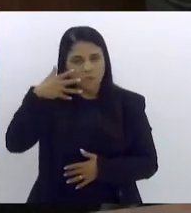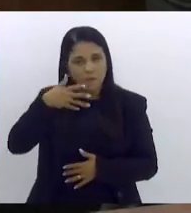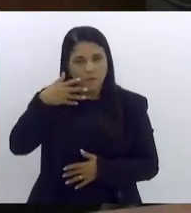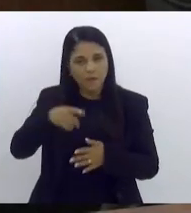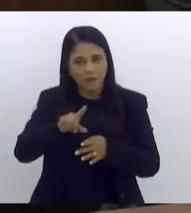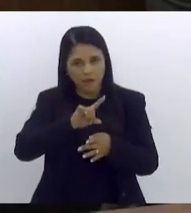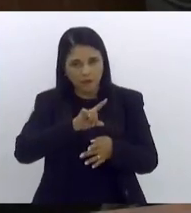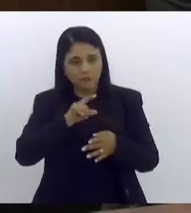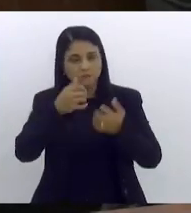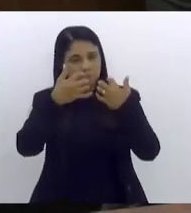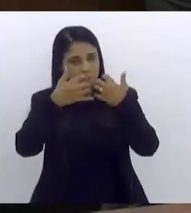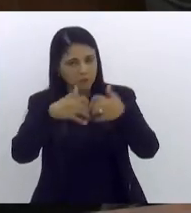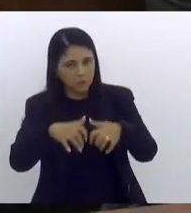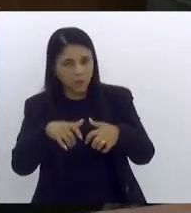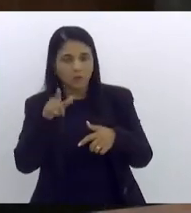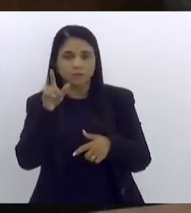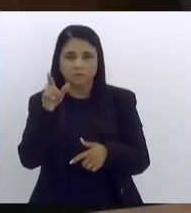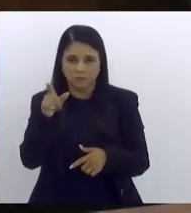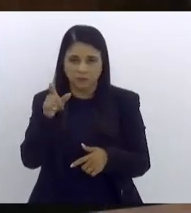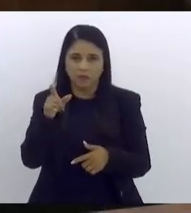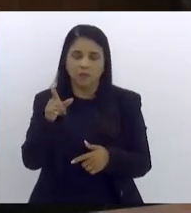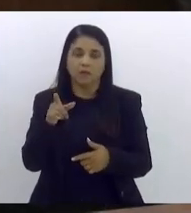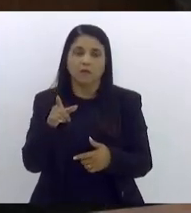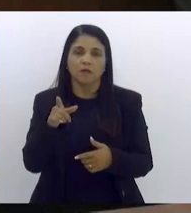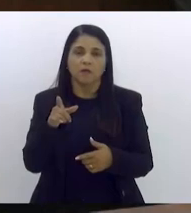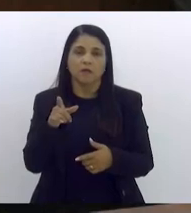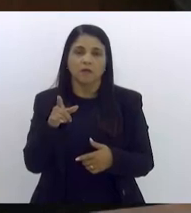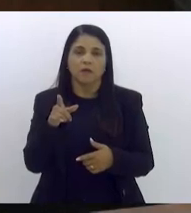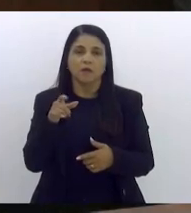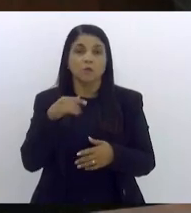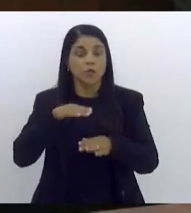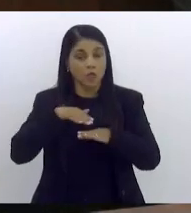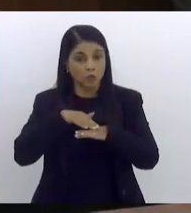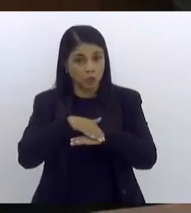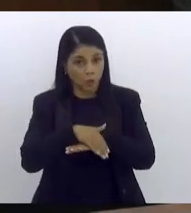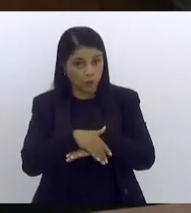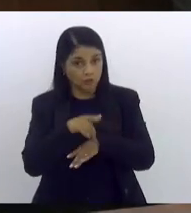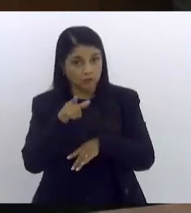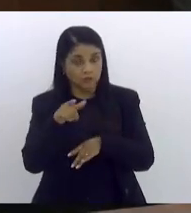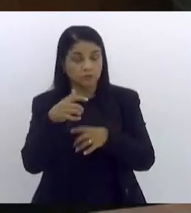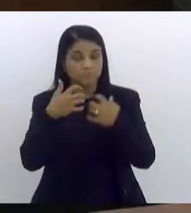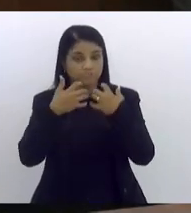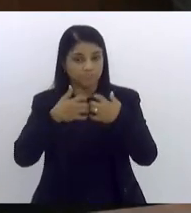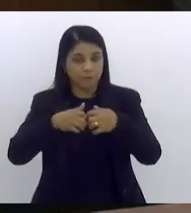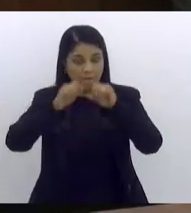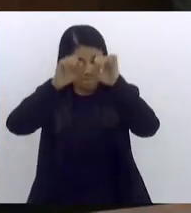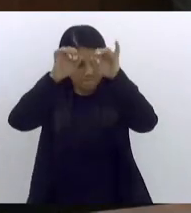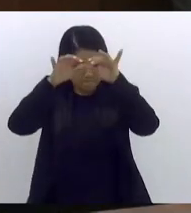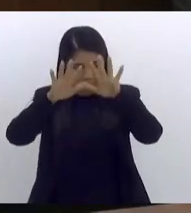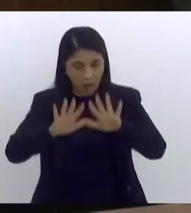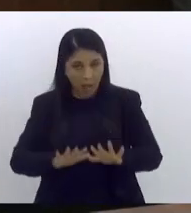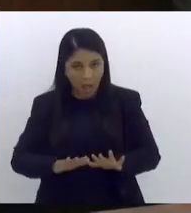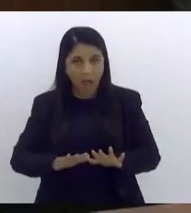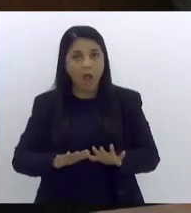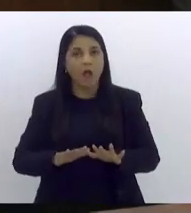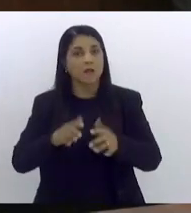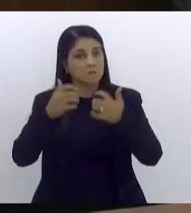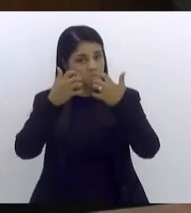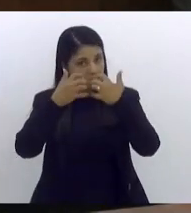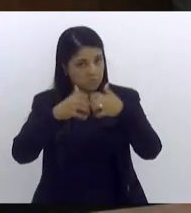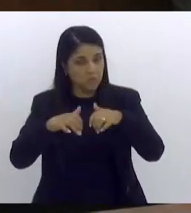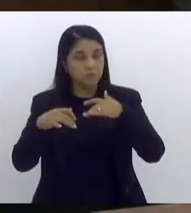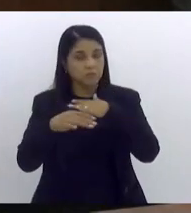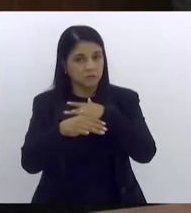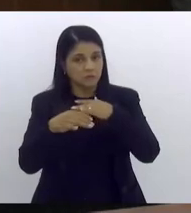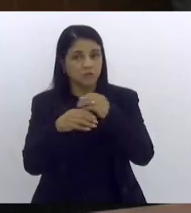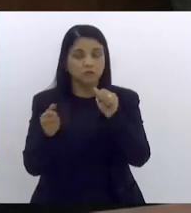sobre Petrópolis, a tragédia. Eu estava lá na noite da tragédia, inclusive, junto com o coronel Leandro Monteiro, junto com